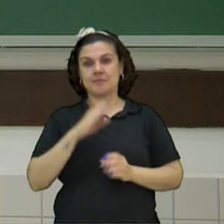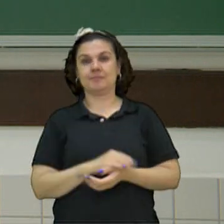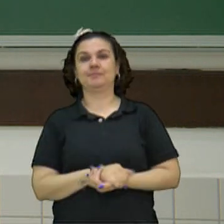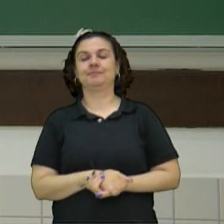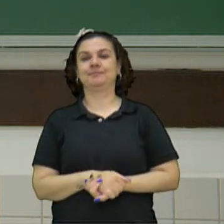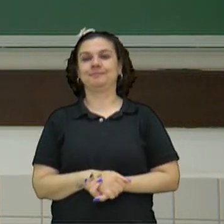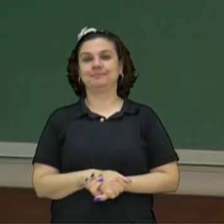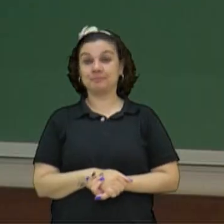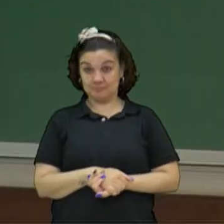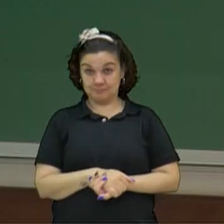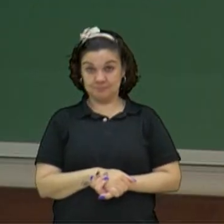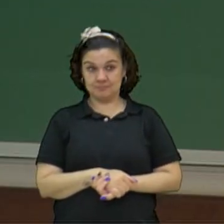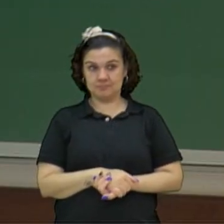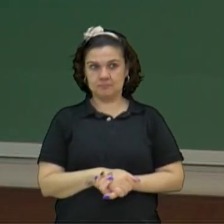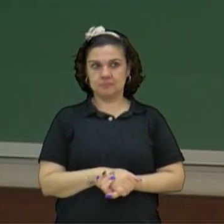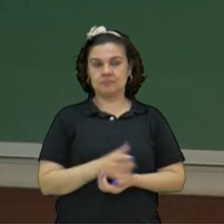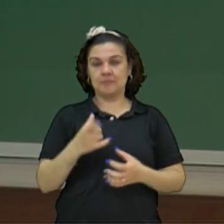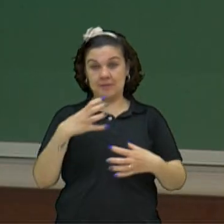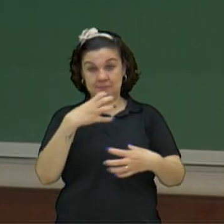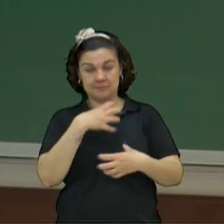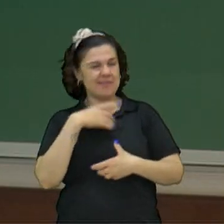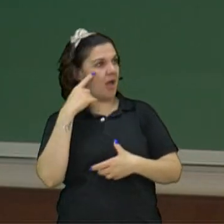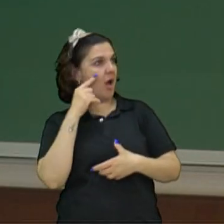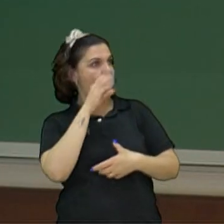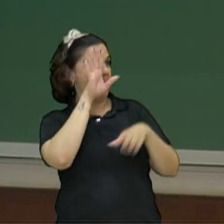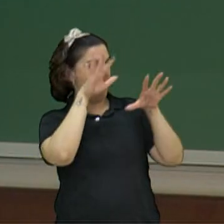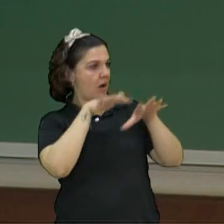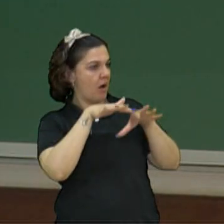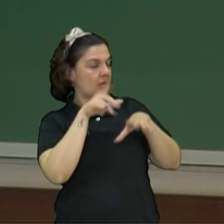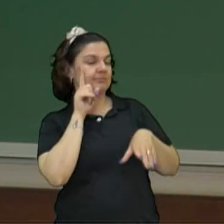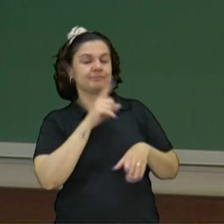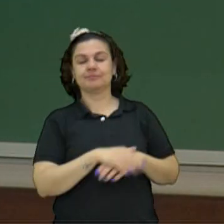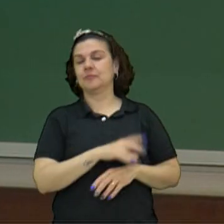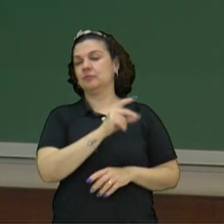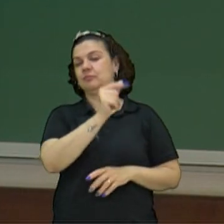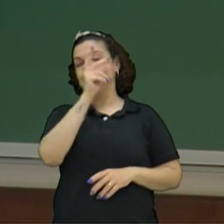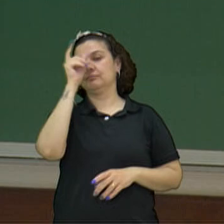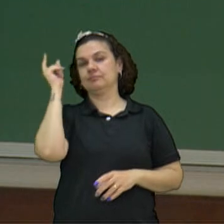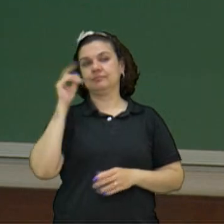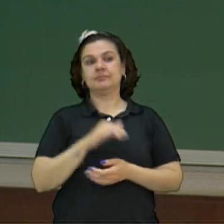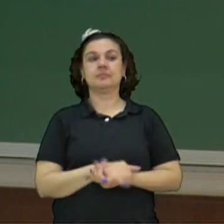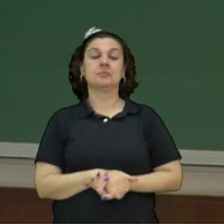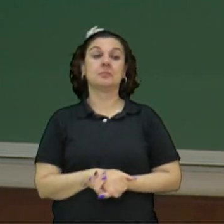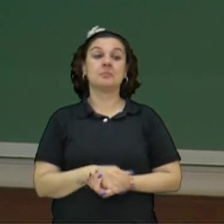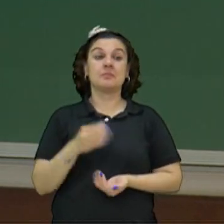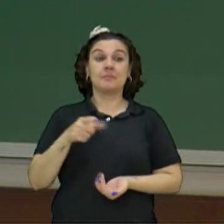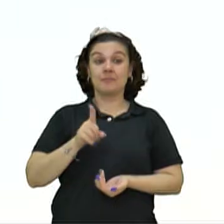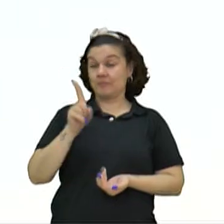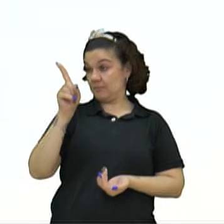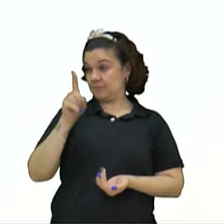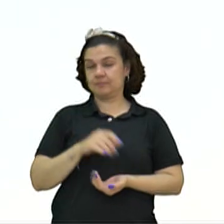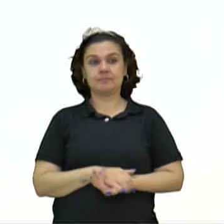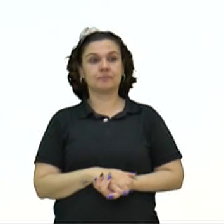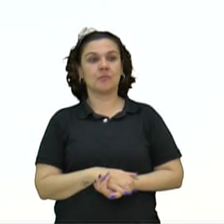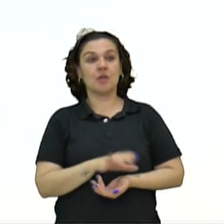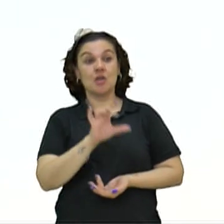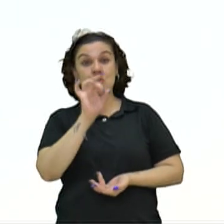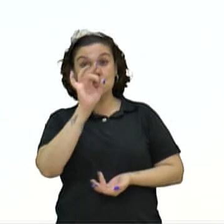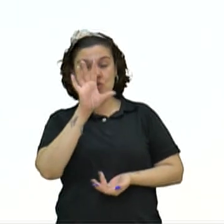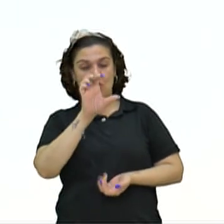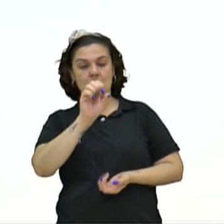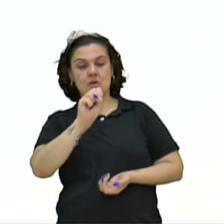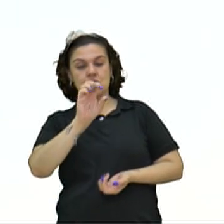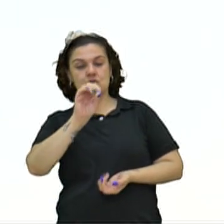Brasil. A gente tem a sensação que é os Estados Unidos, mas eles deixaram de ser. Olha que interessante, só na soja,